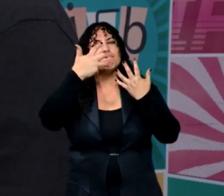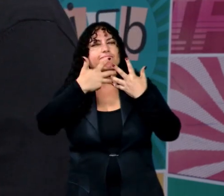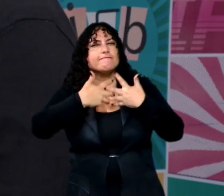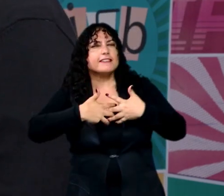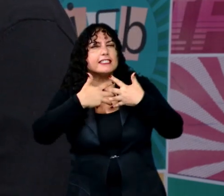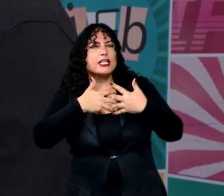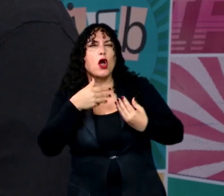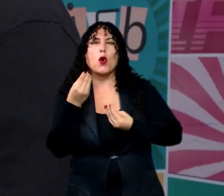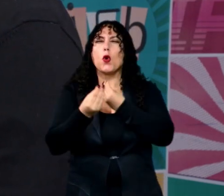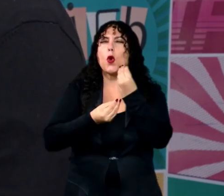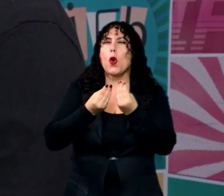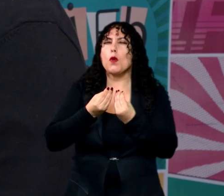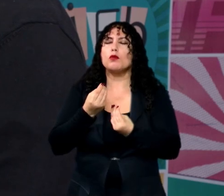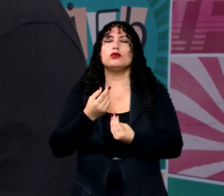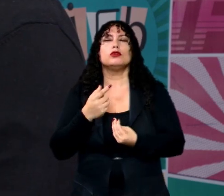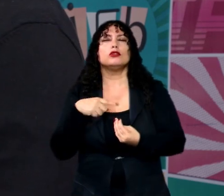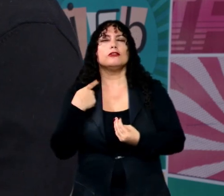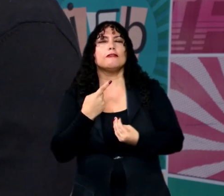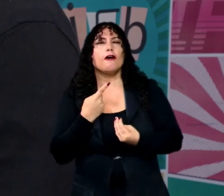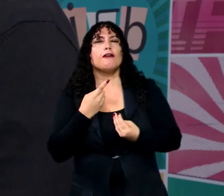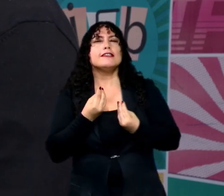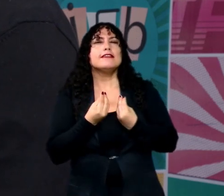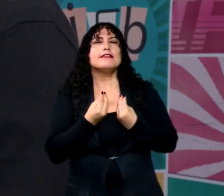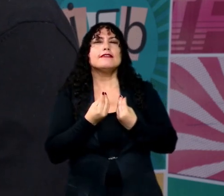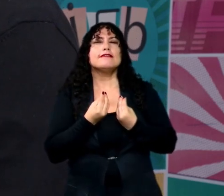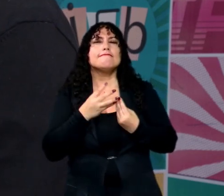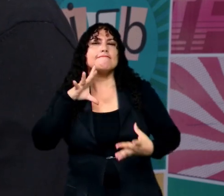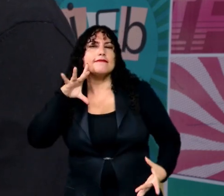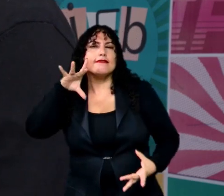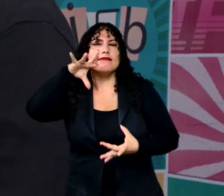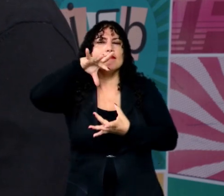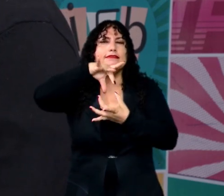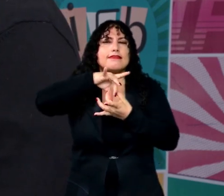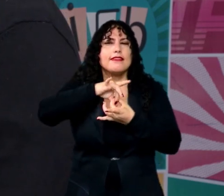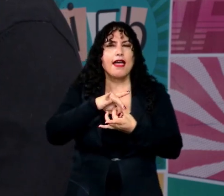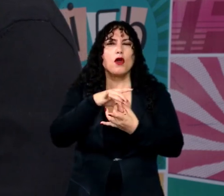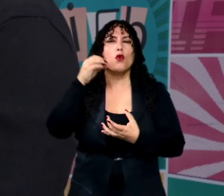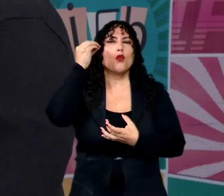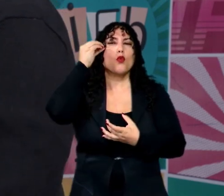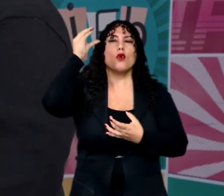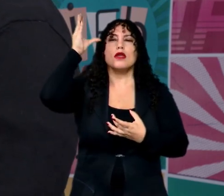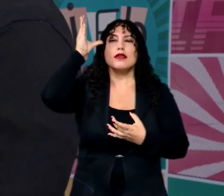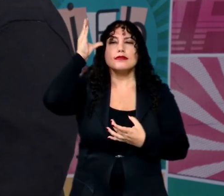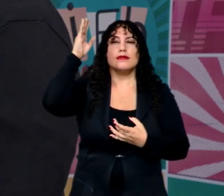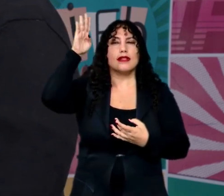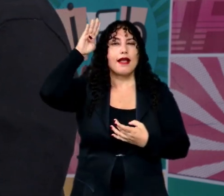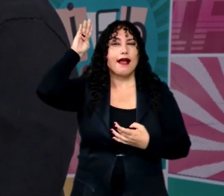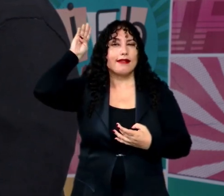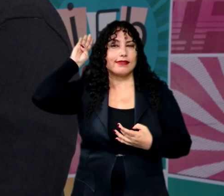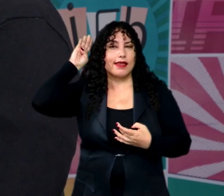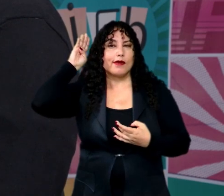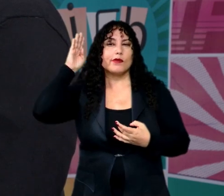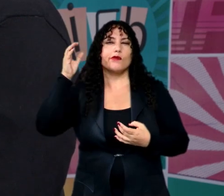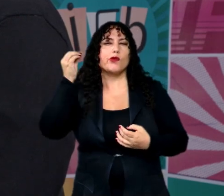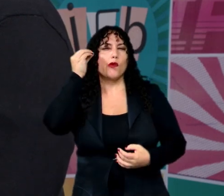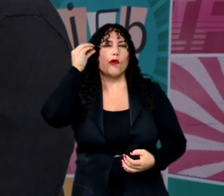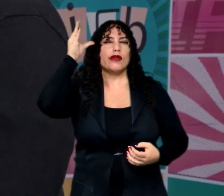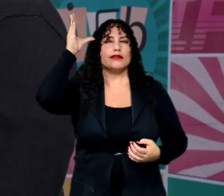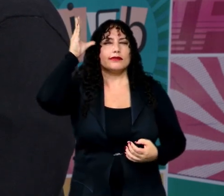é que a gente integra o conhecimento acadêmico com o conhecimento popular mesmo, Uhum, né?